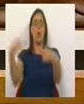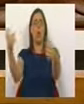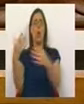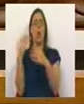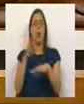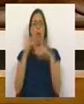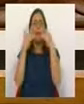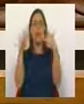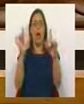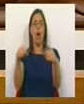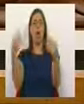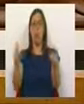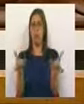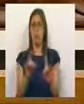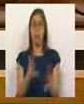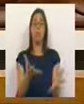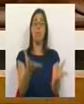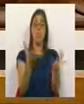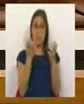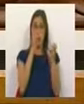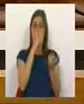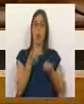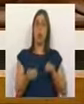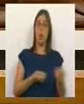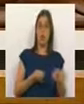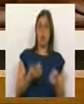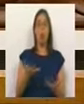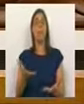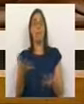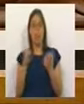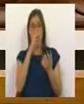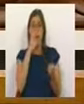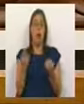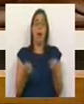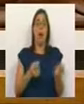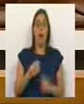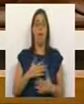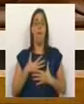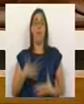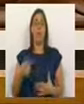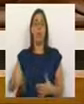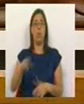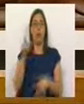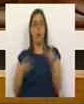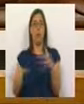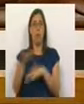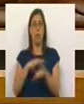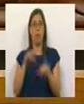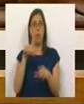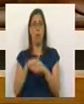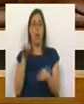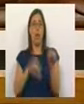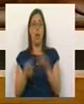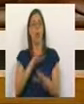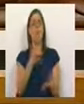terceiros. Quiseram governar, e quiseram governar já agora contra a vontade do povo, expressa em eleições,